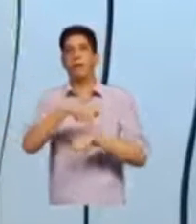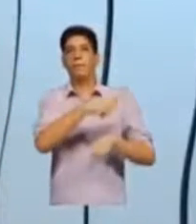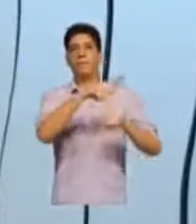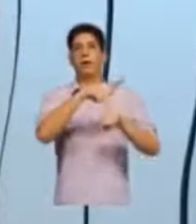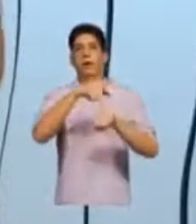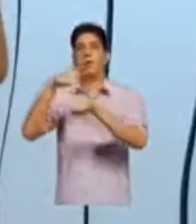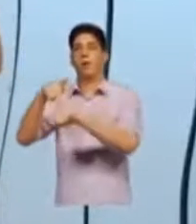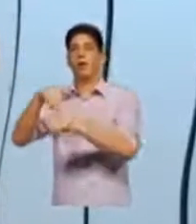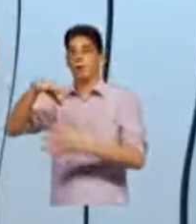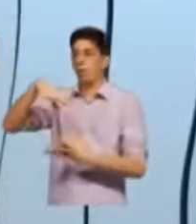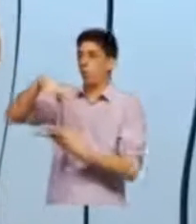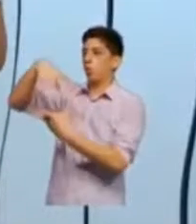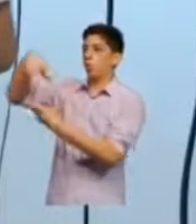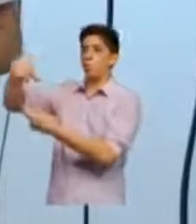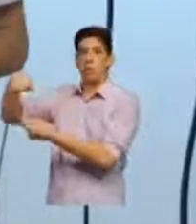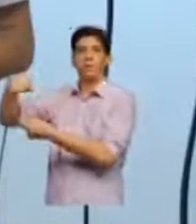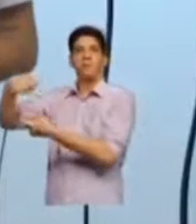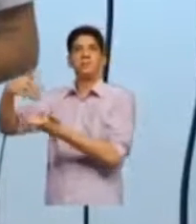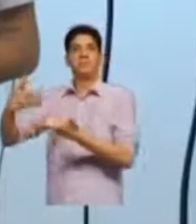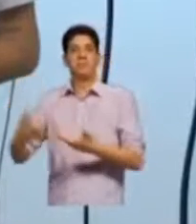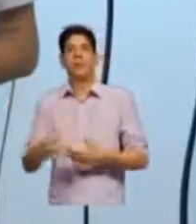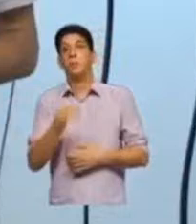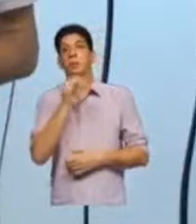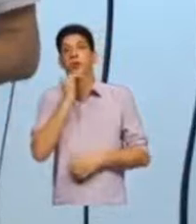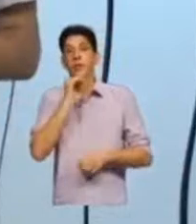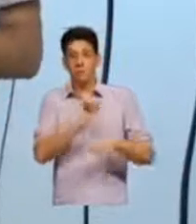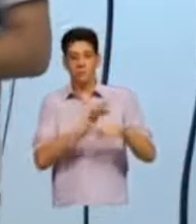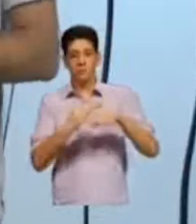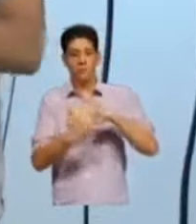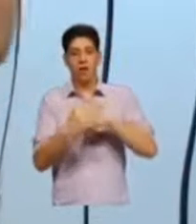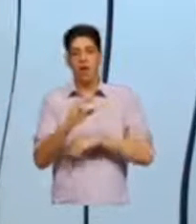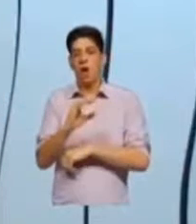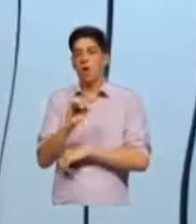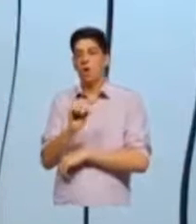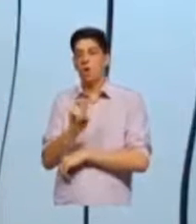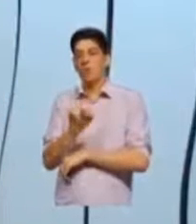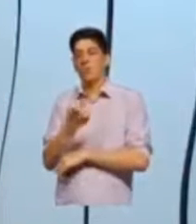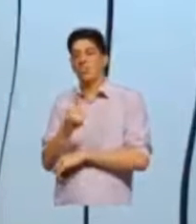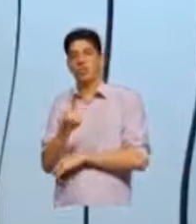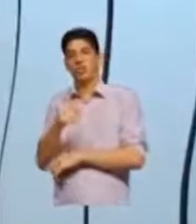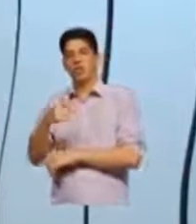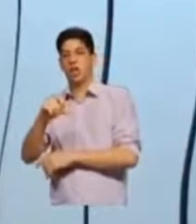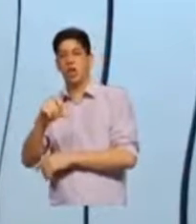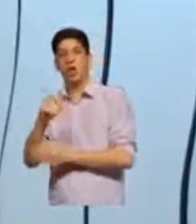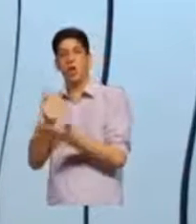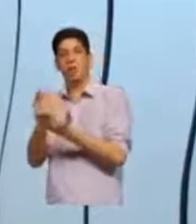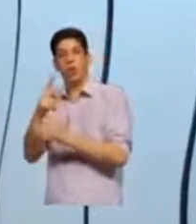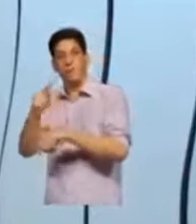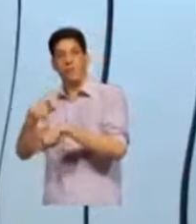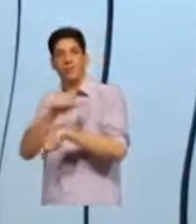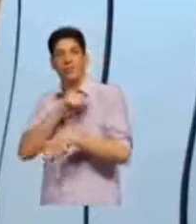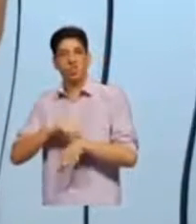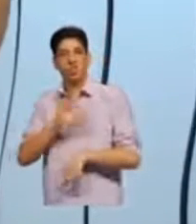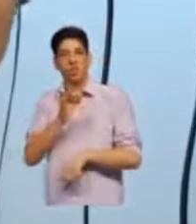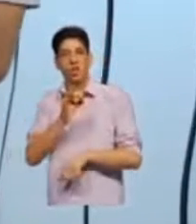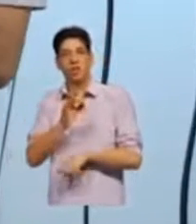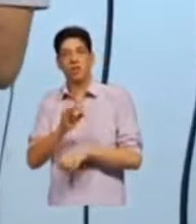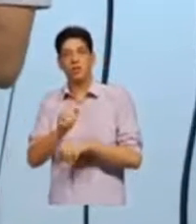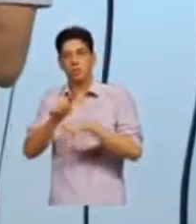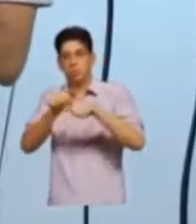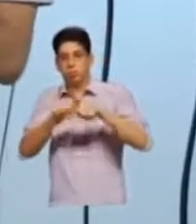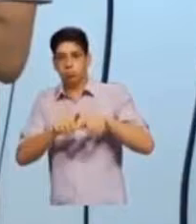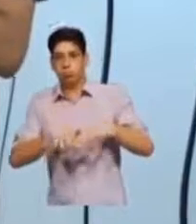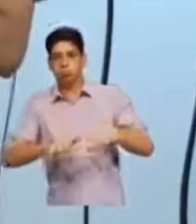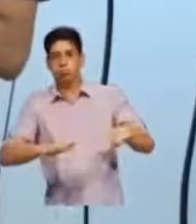Igual, por exemplo, Covid-19. Começou lá na China, da China, foi-se para a